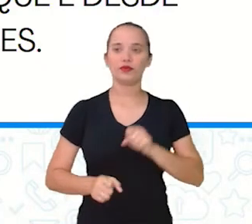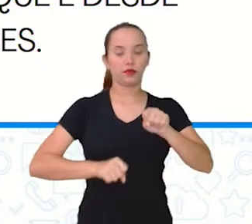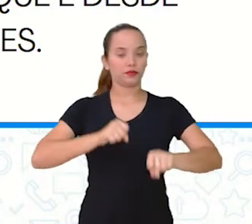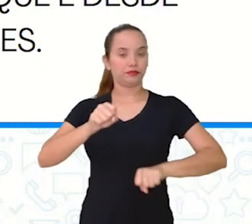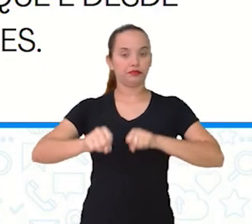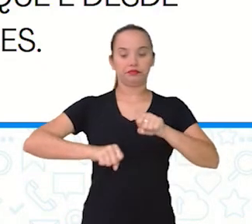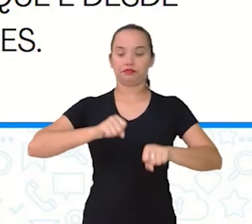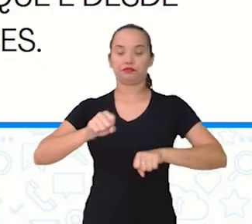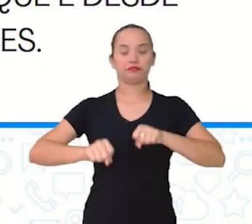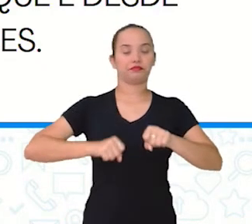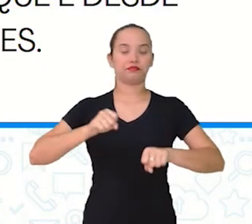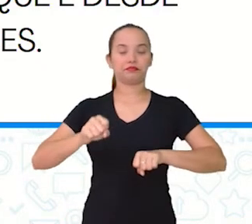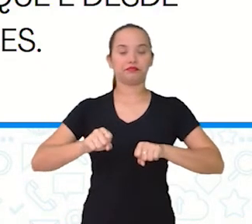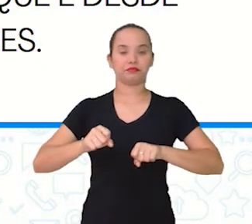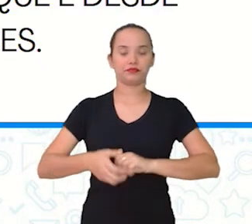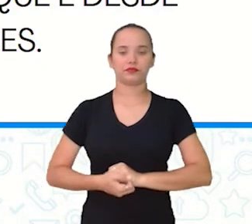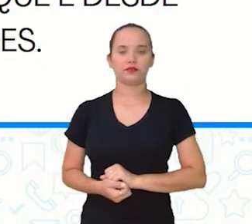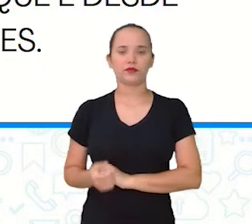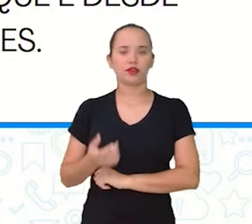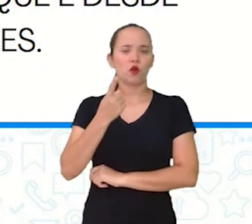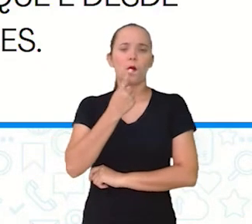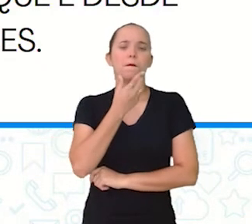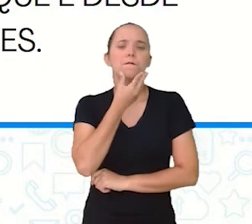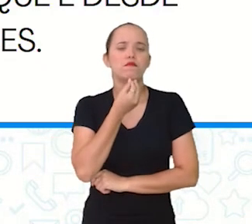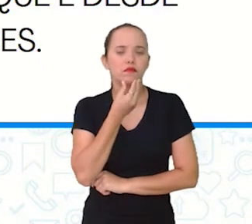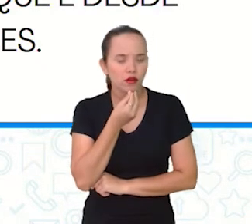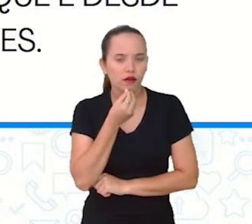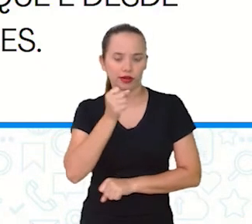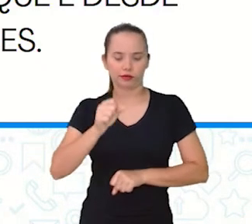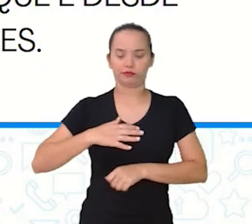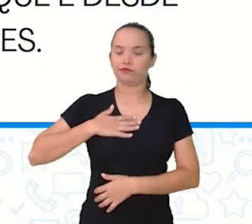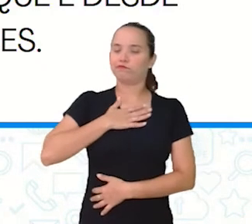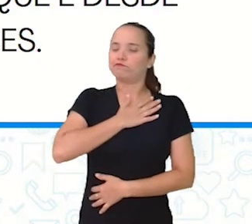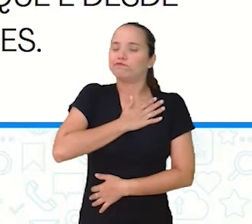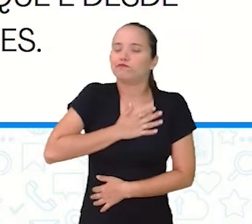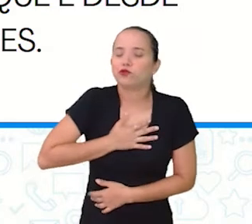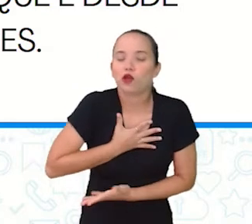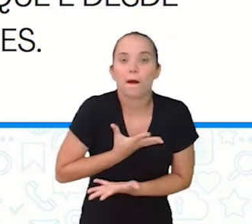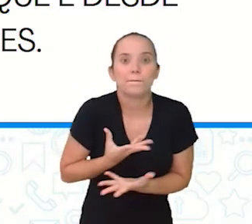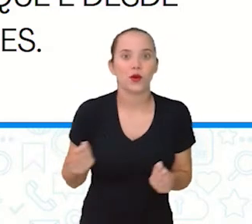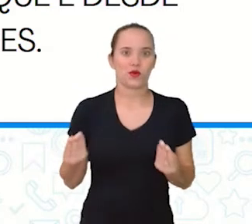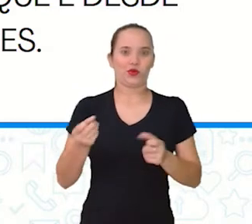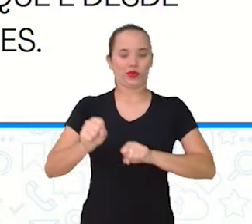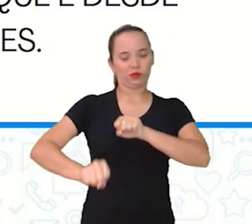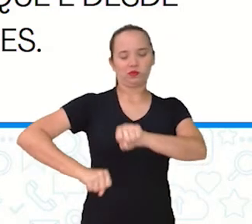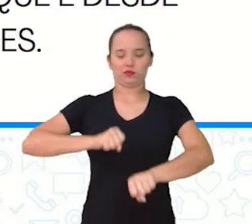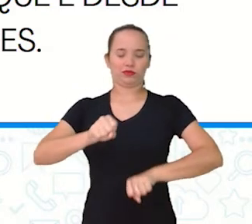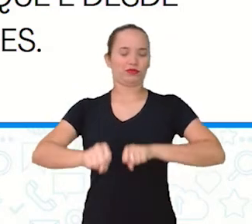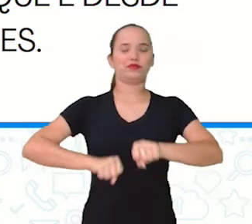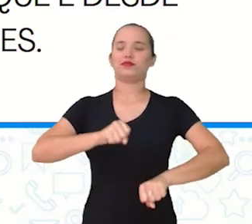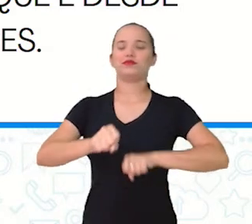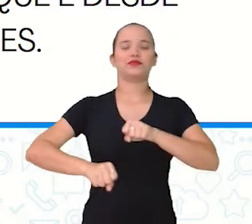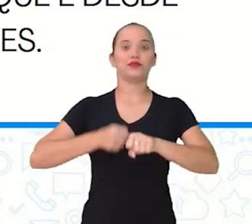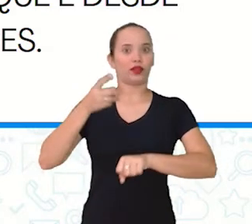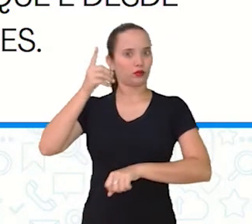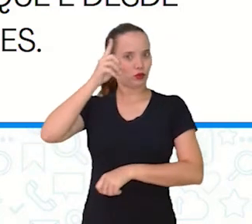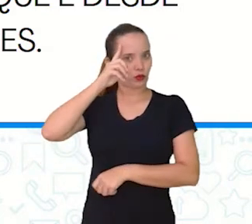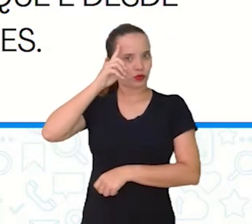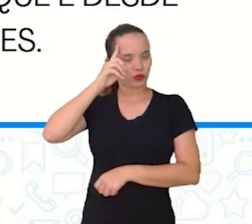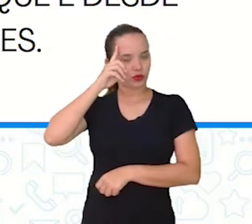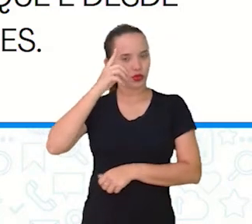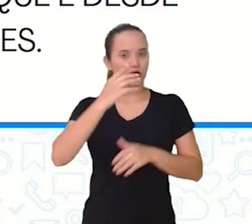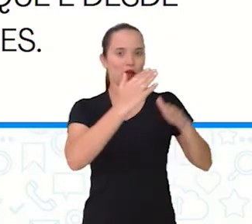de bicicleta. Um menino gostava muito de andar de bicicleta. Todo dia